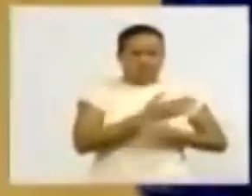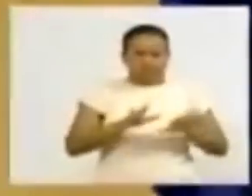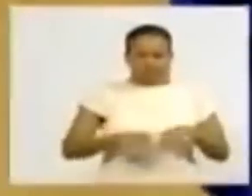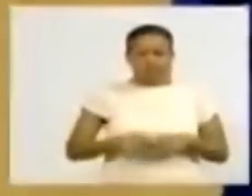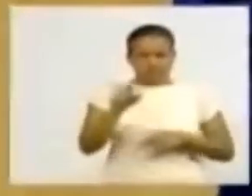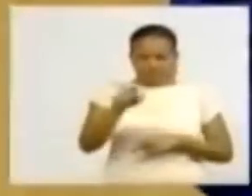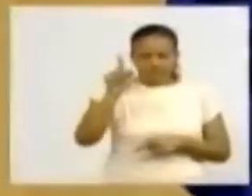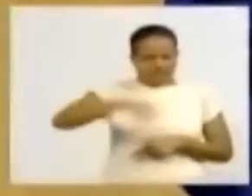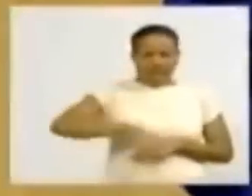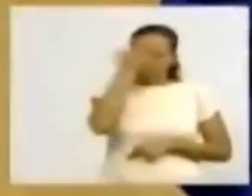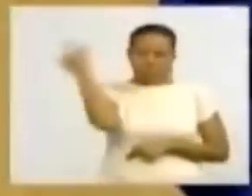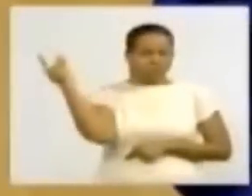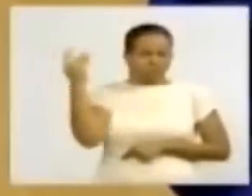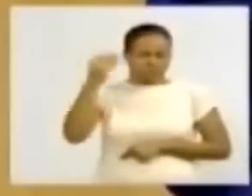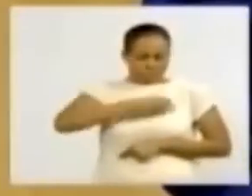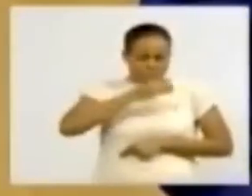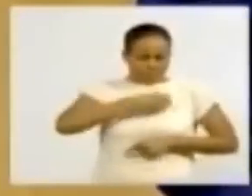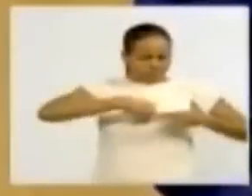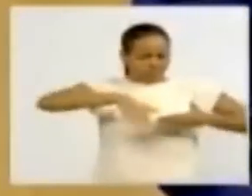não é miserável.